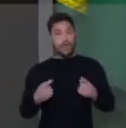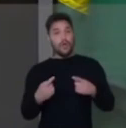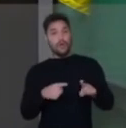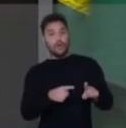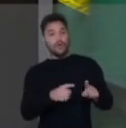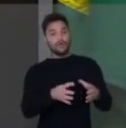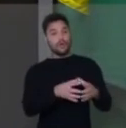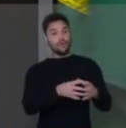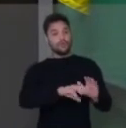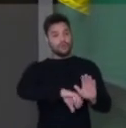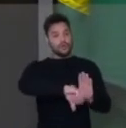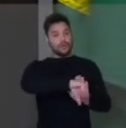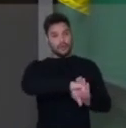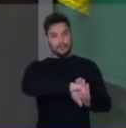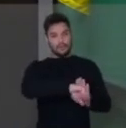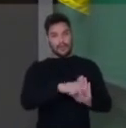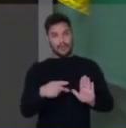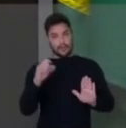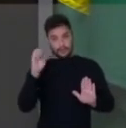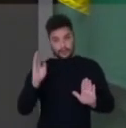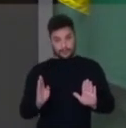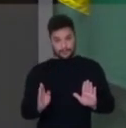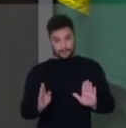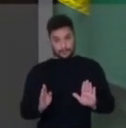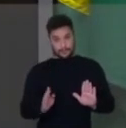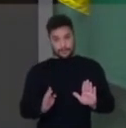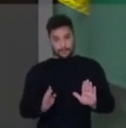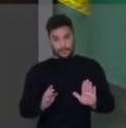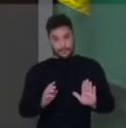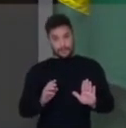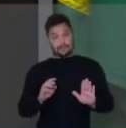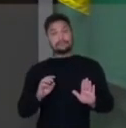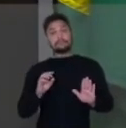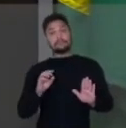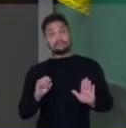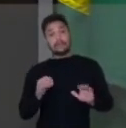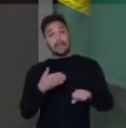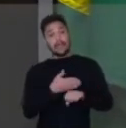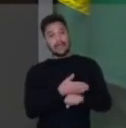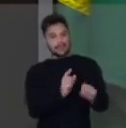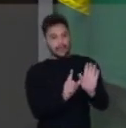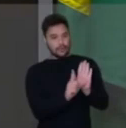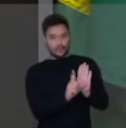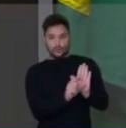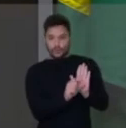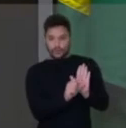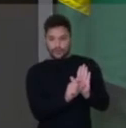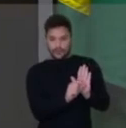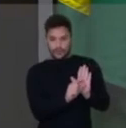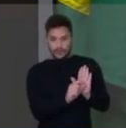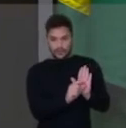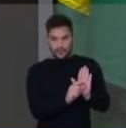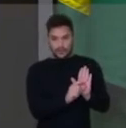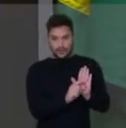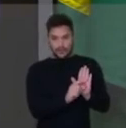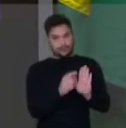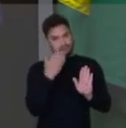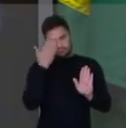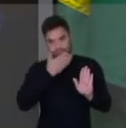organizado aqui no nosso país? Porque se você entra lá, Rodolfo, no Twitter do ministro Flávio Dino, eu não consigo ver porque ele me